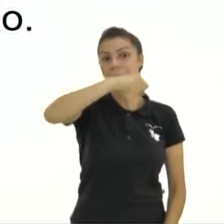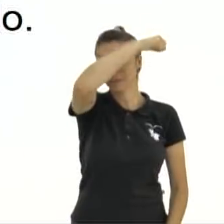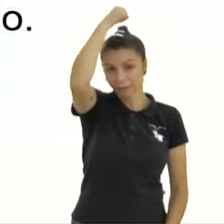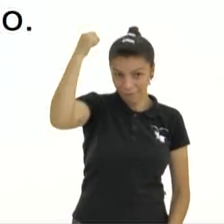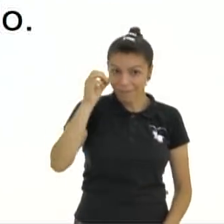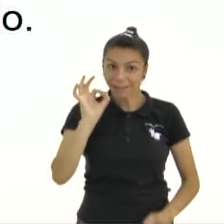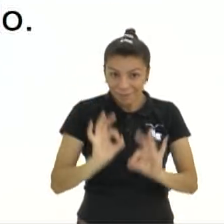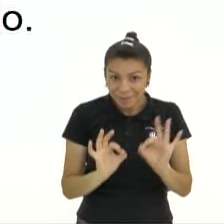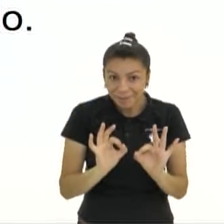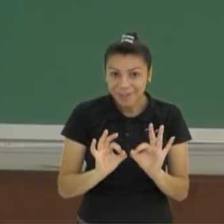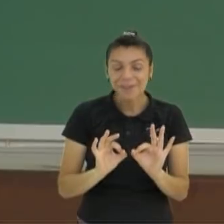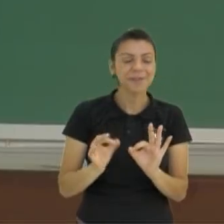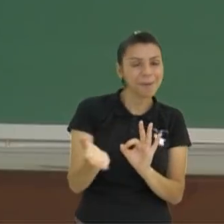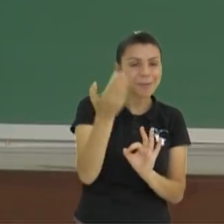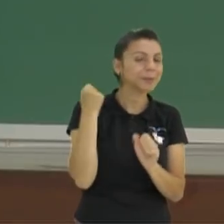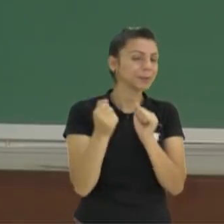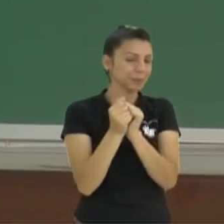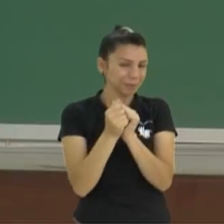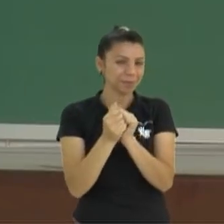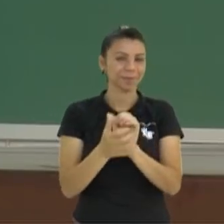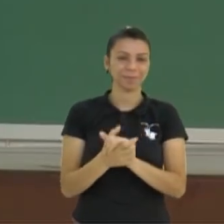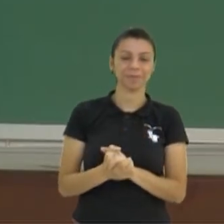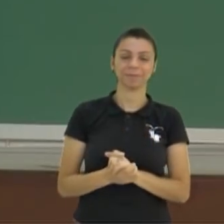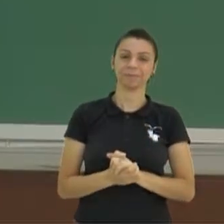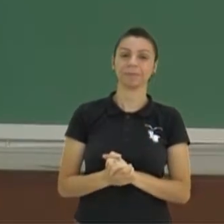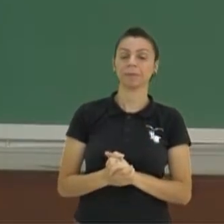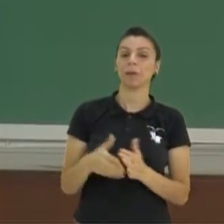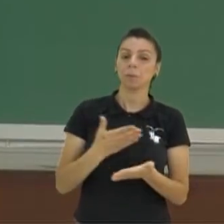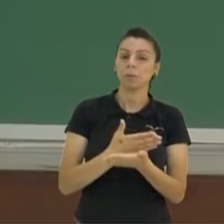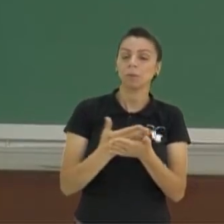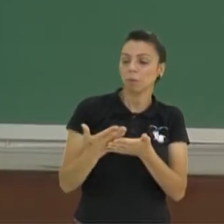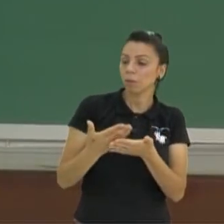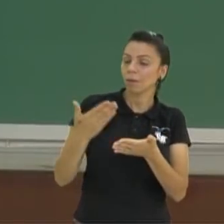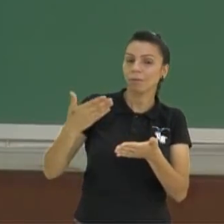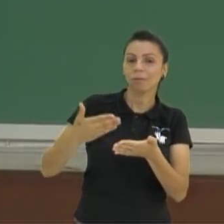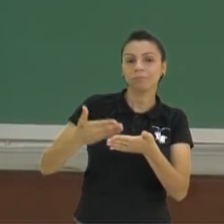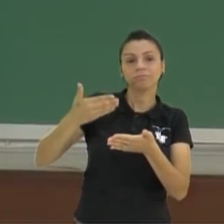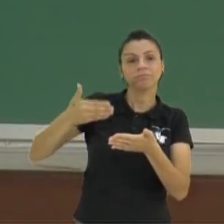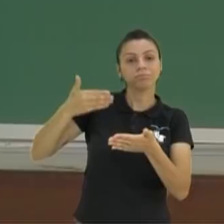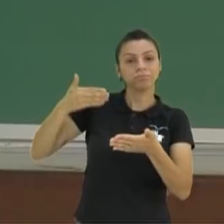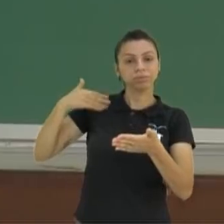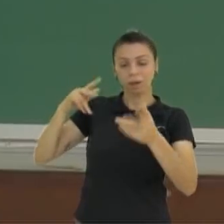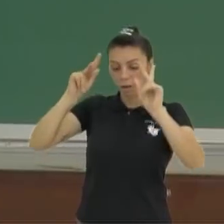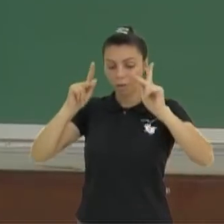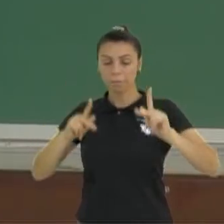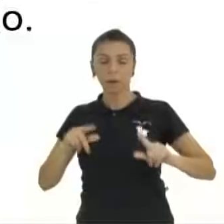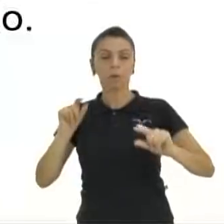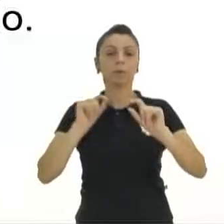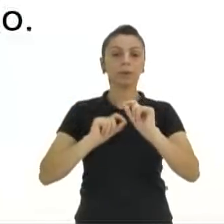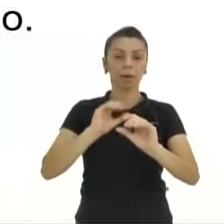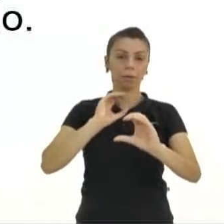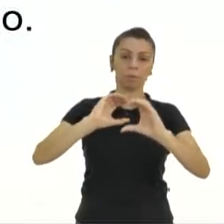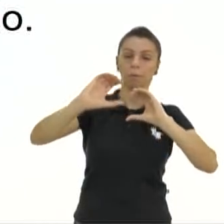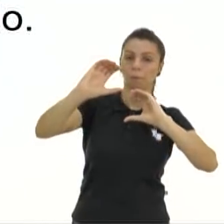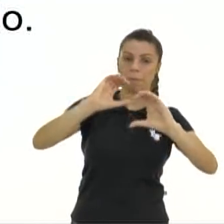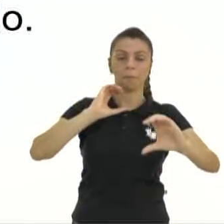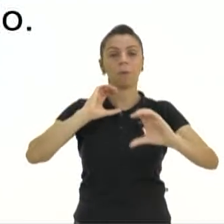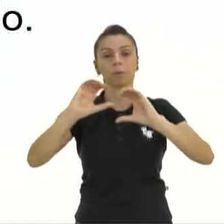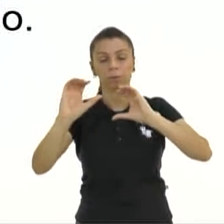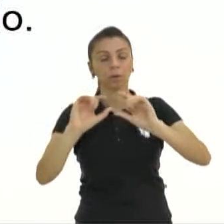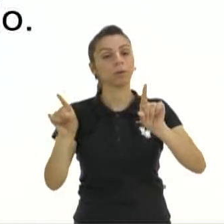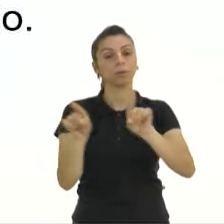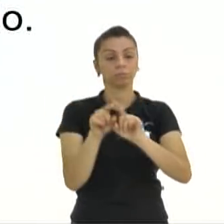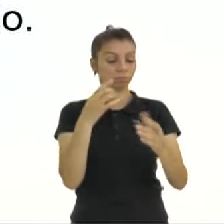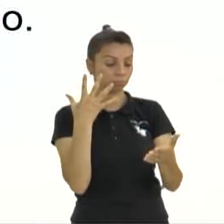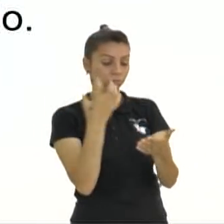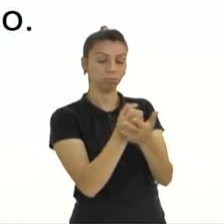Estão preparados? Vamos comigo então. Desde o início dos tempos, a humanidade sempre procurou se comunicar e, com isso, registrar